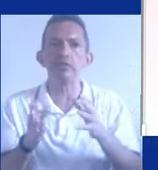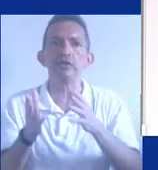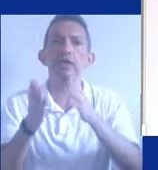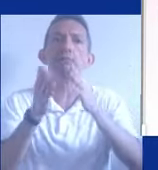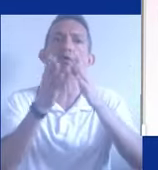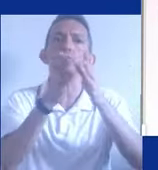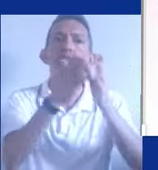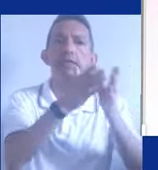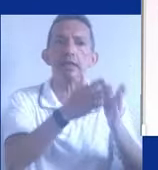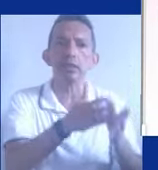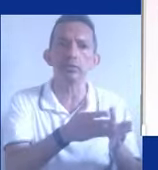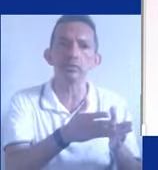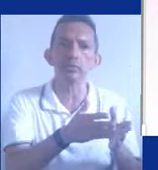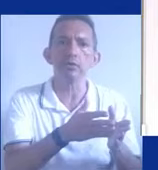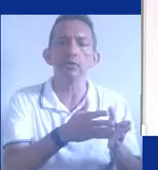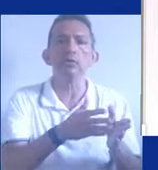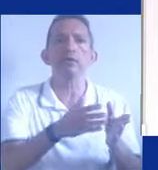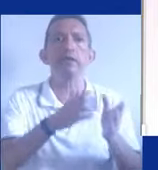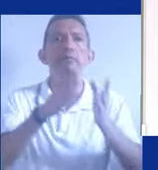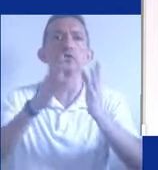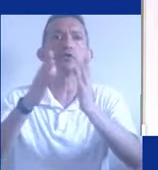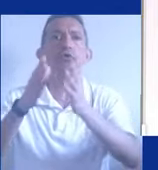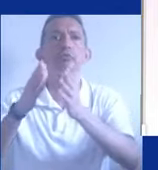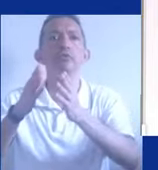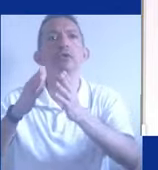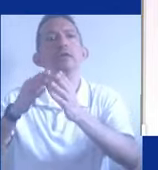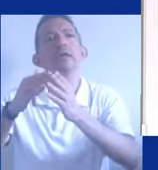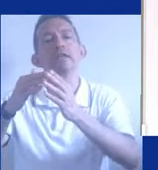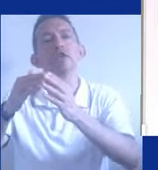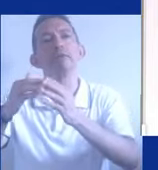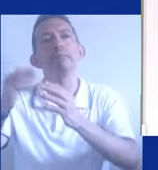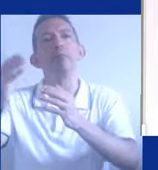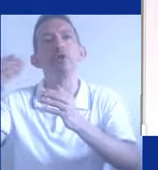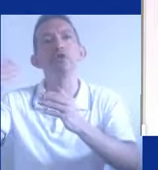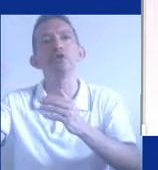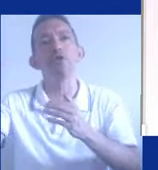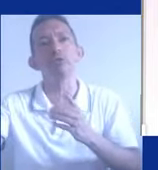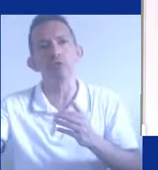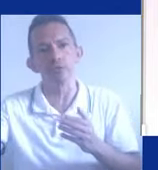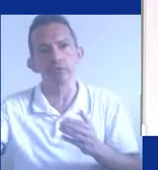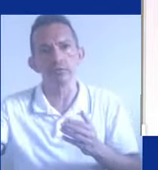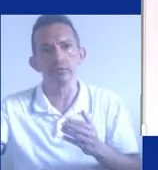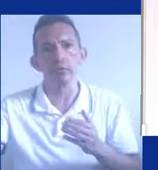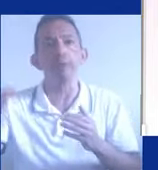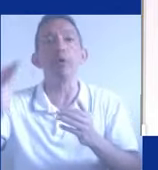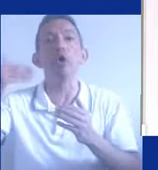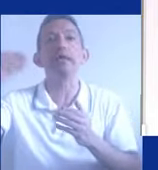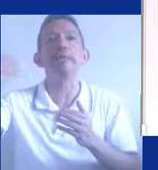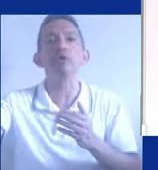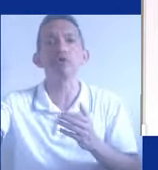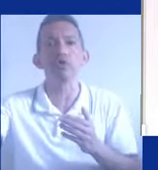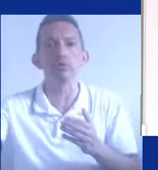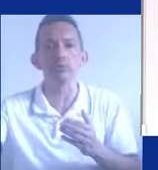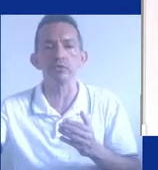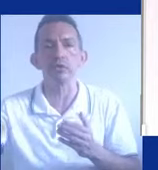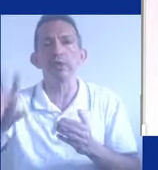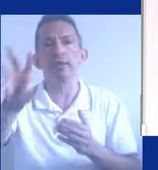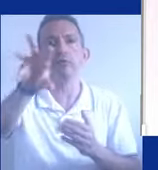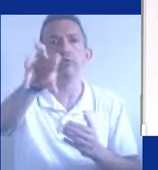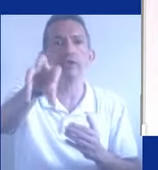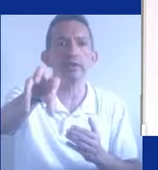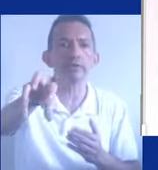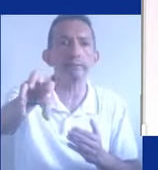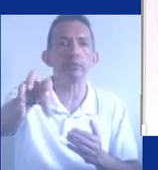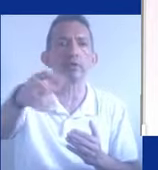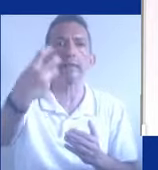atentar para o seguinte: você tem ribossomos aderidos, você tem ribossomos que a gente chama de polissomos ou poliribossomos,